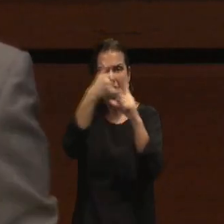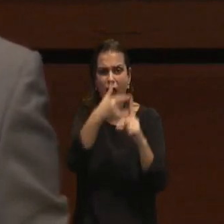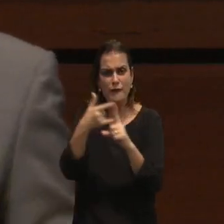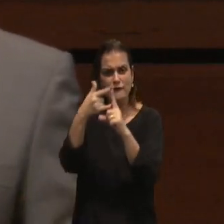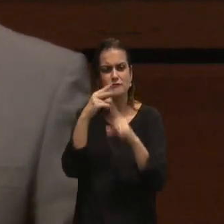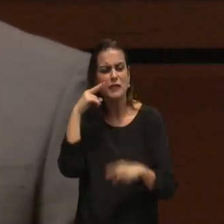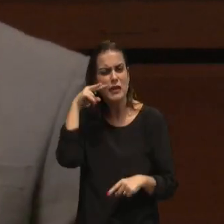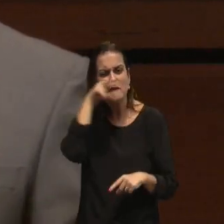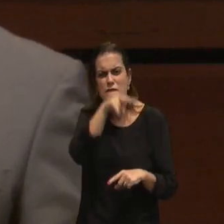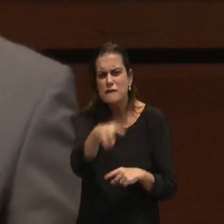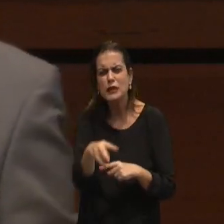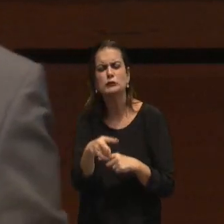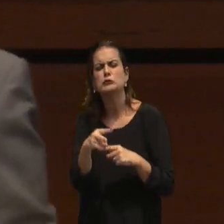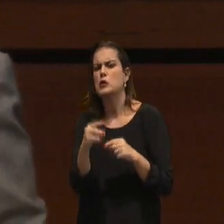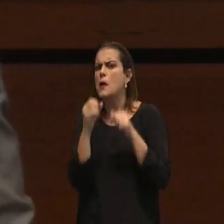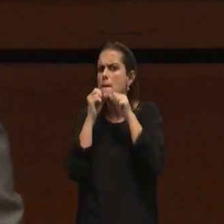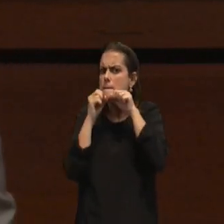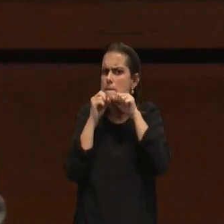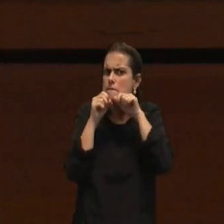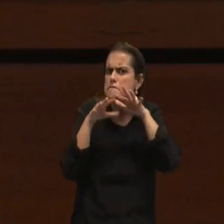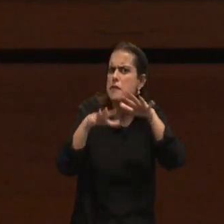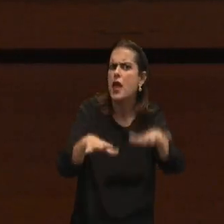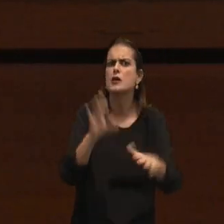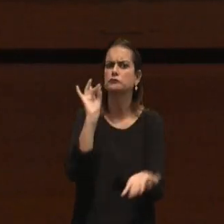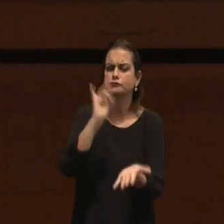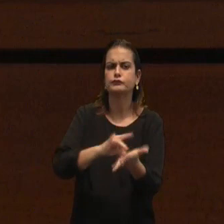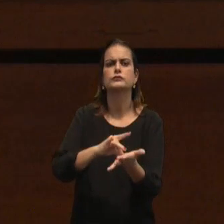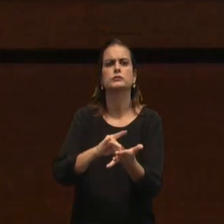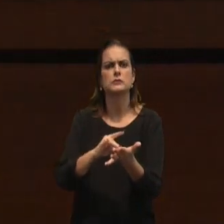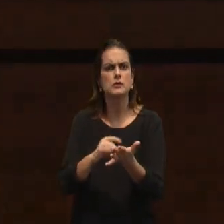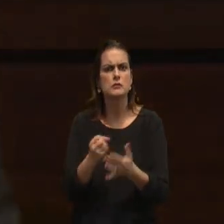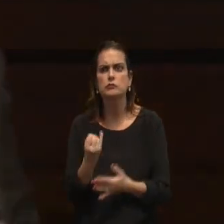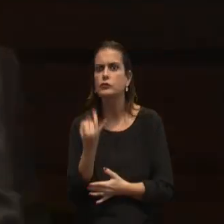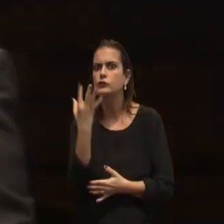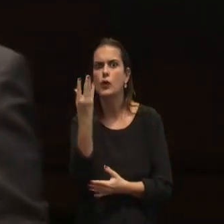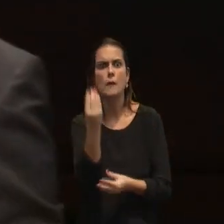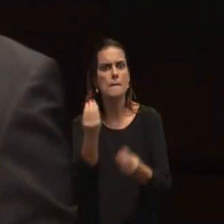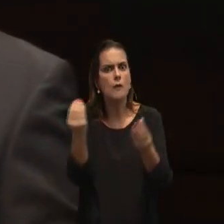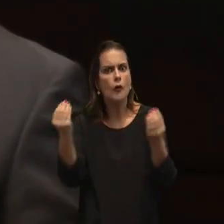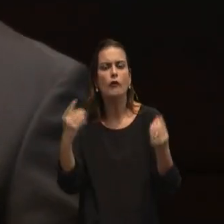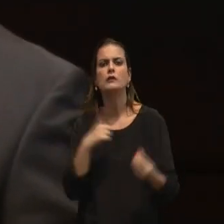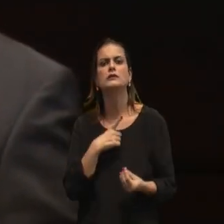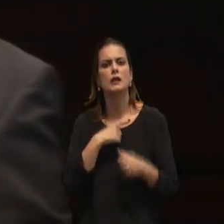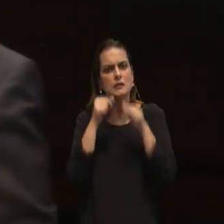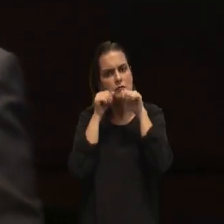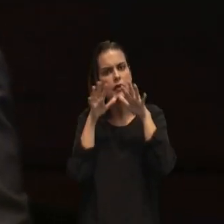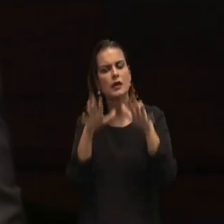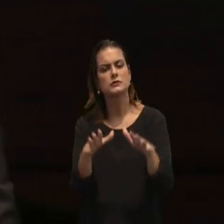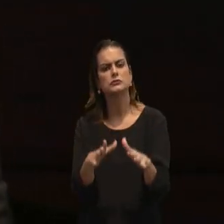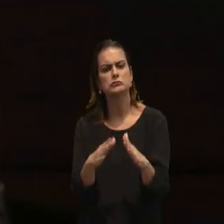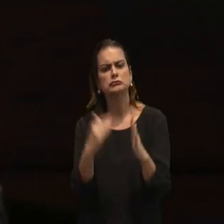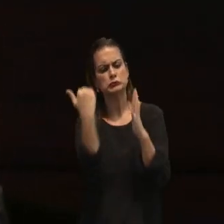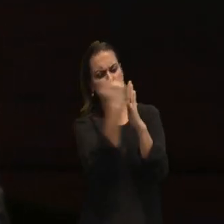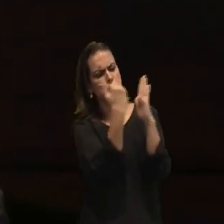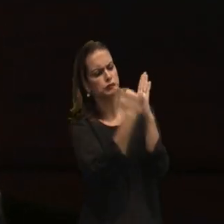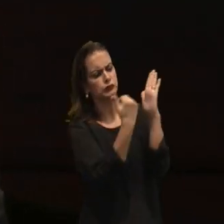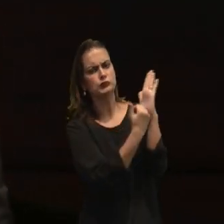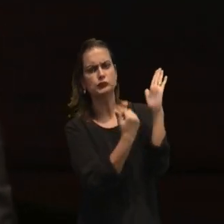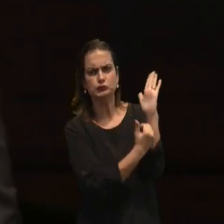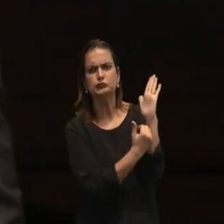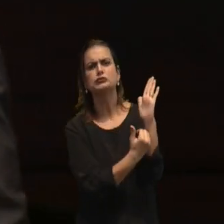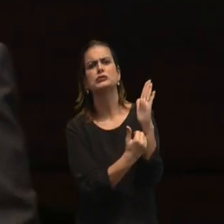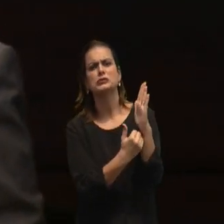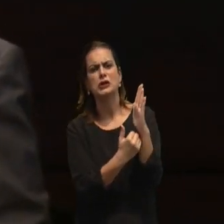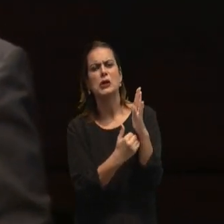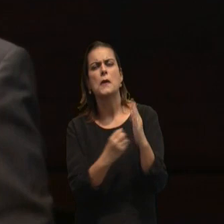muitos benefícios deste tempo para a igreja do Senhor. São inúmeros. Indiscutivelmente poderíamos listar alguns